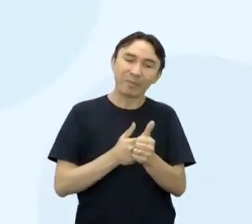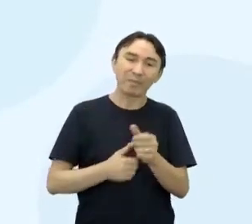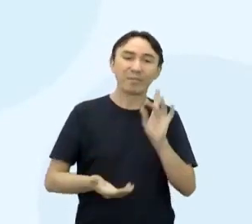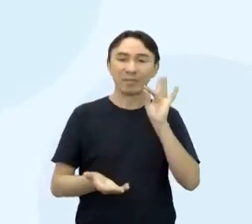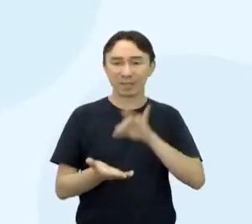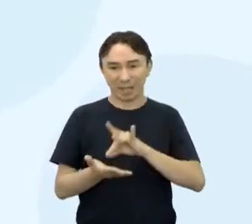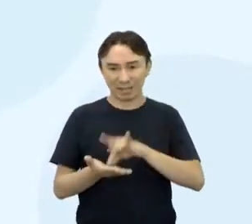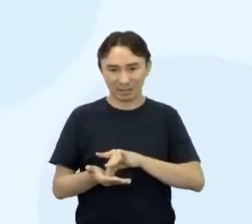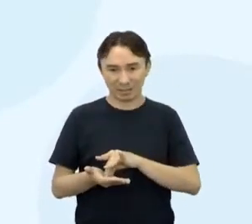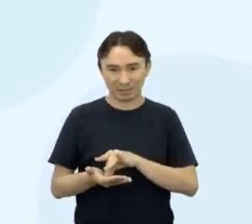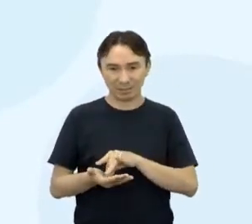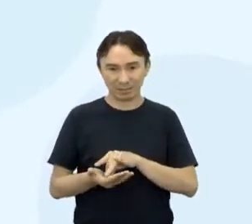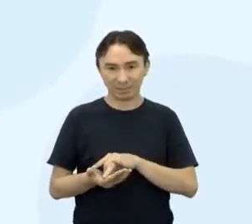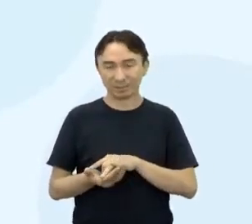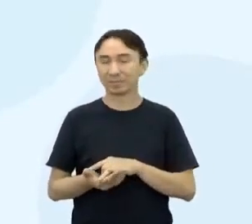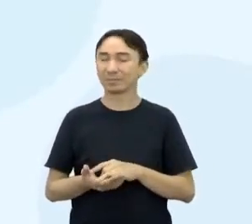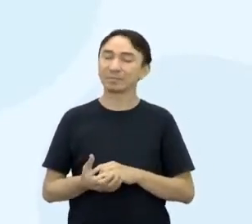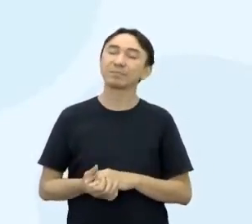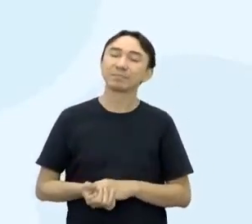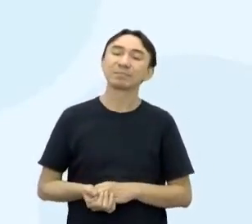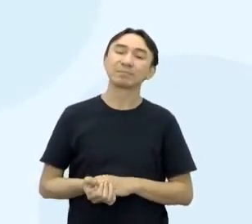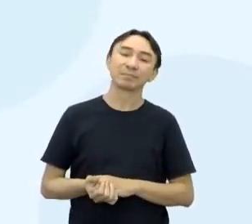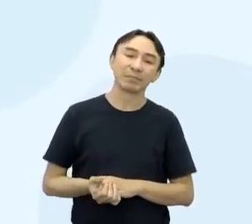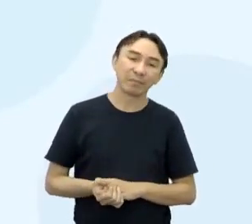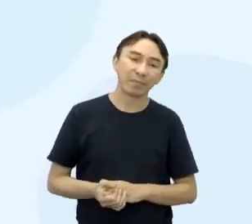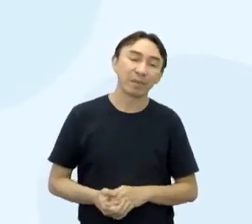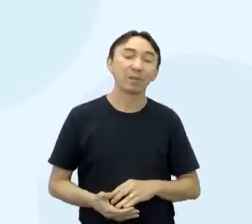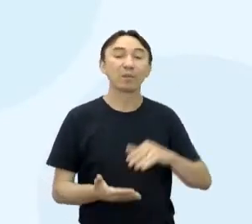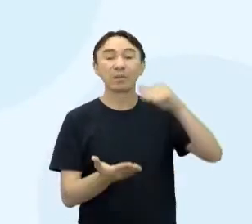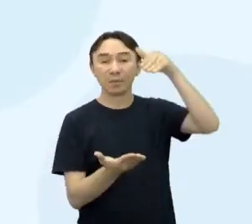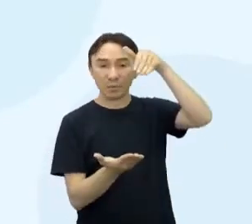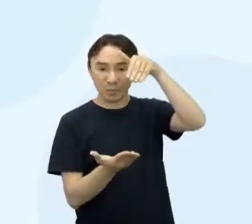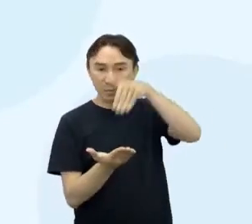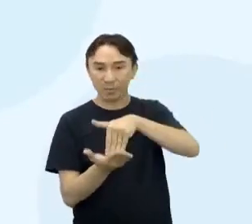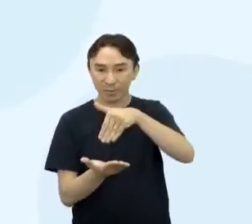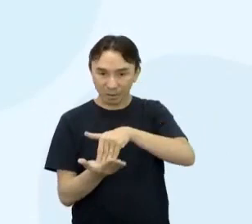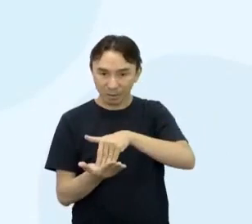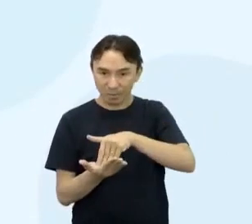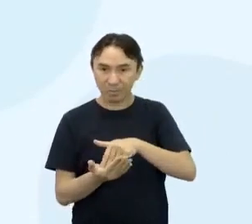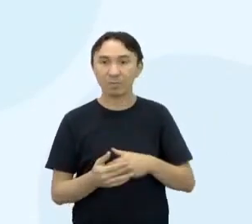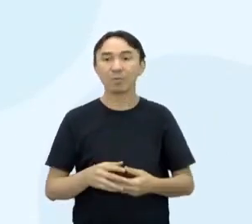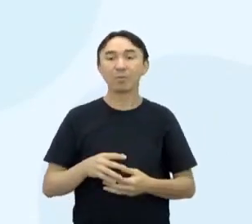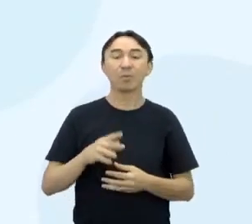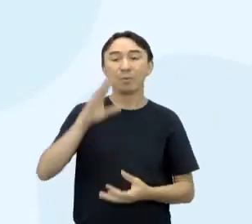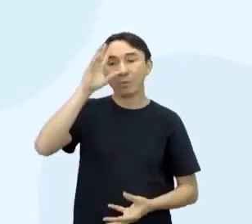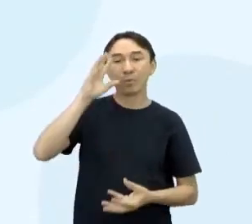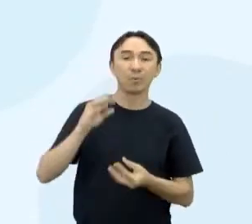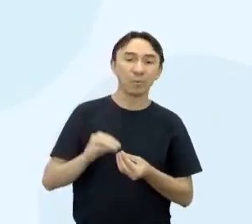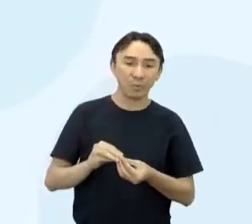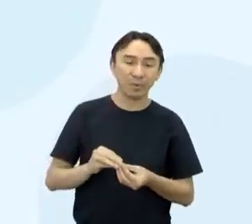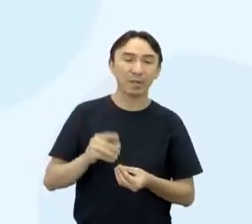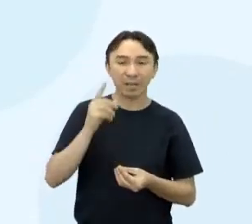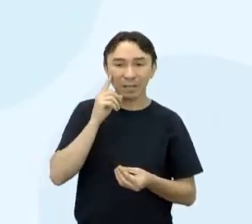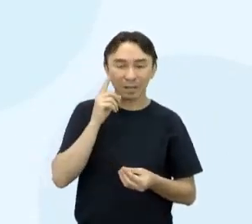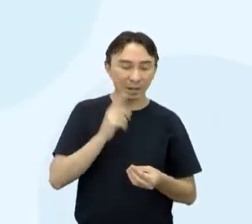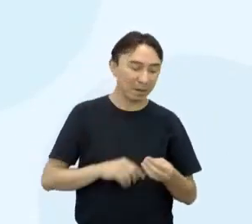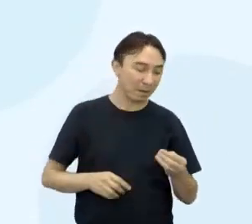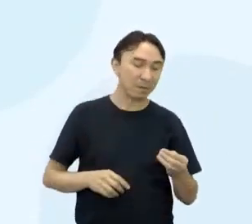Do comportamento. Salvo alguns erros. No final, o que eu concluo? Que esta bolinha vai gastar